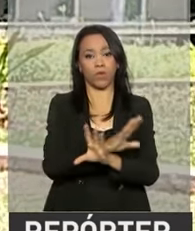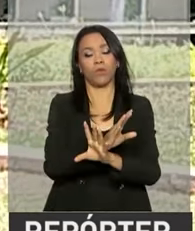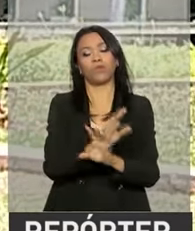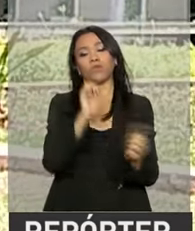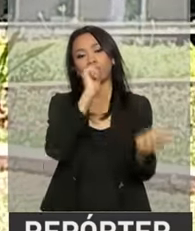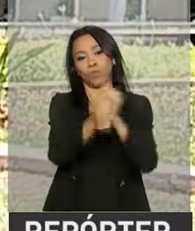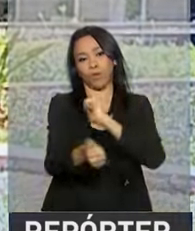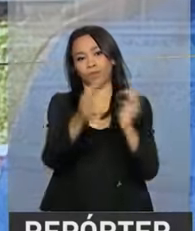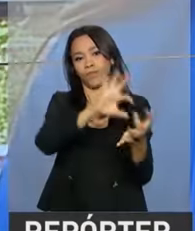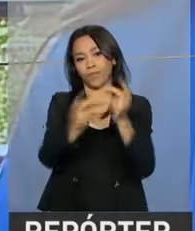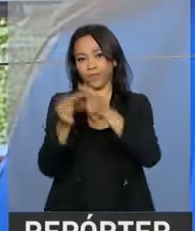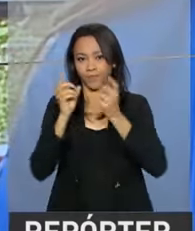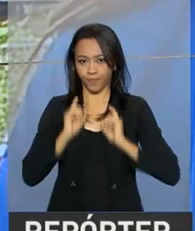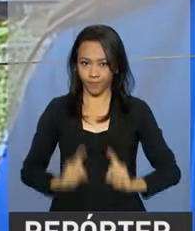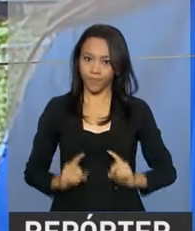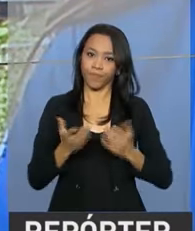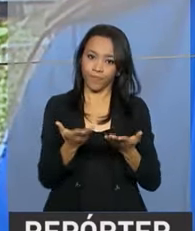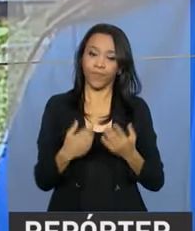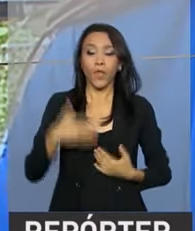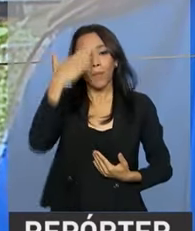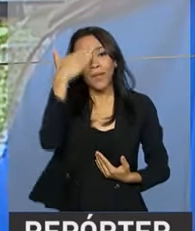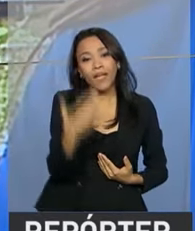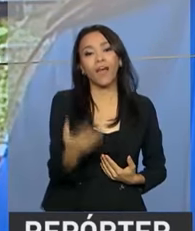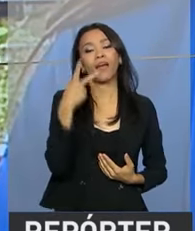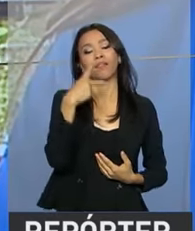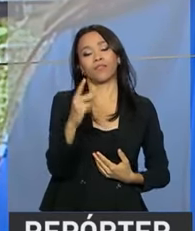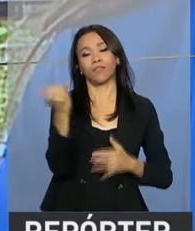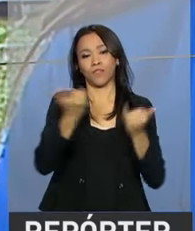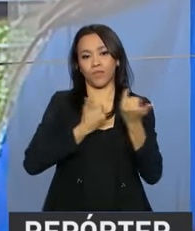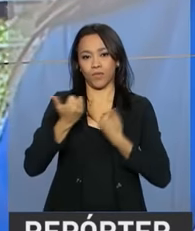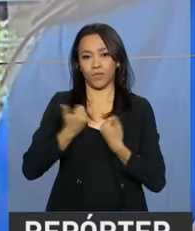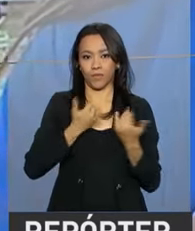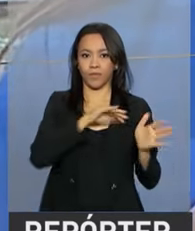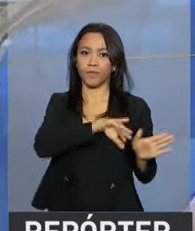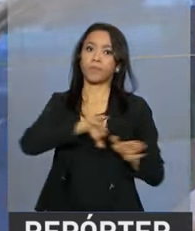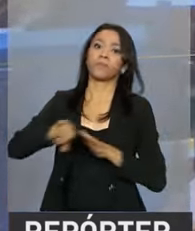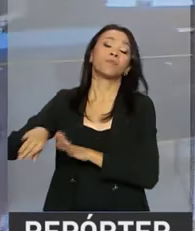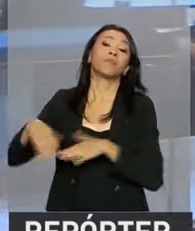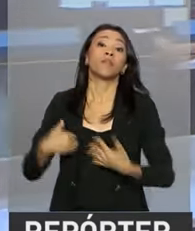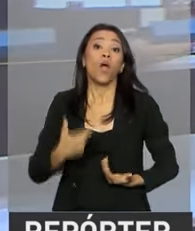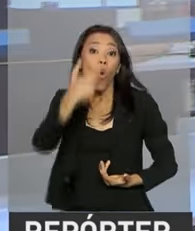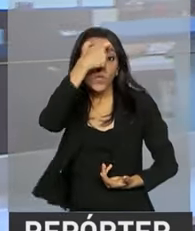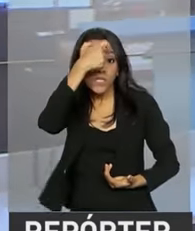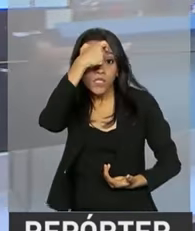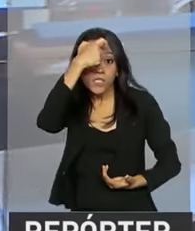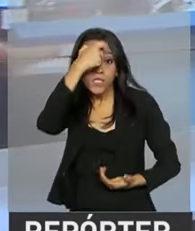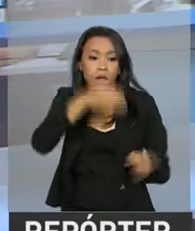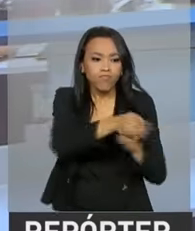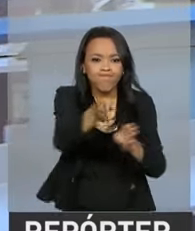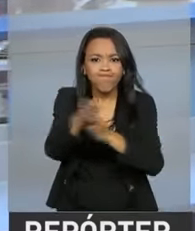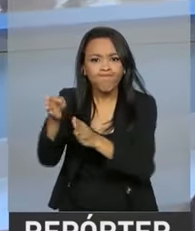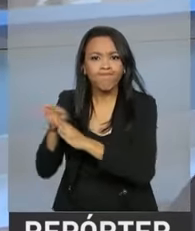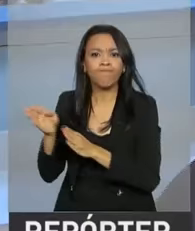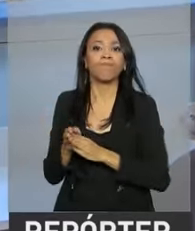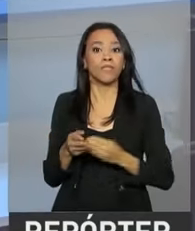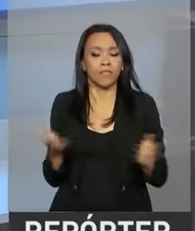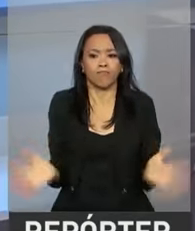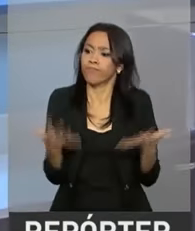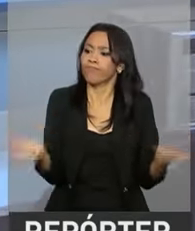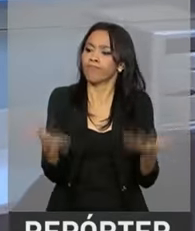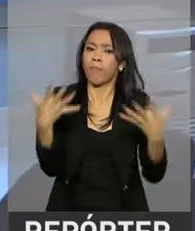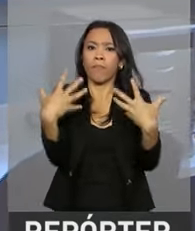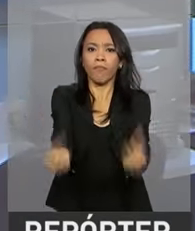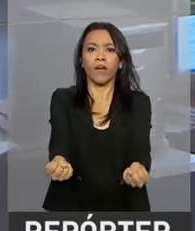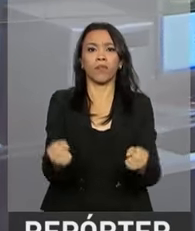esportivos. Renata. Obrigada, Gabriela, pelas suas informações ao vivo. Conscientizar o cidadão e incentivar a participação